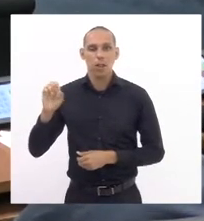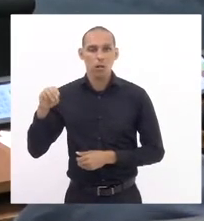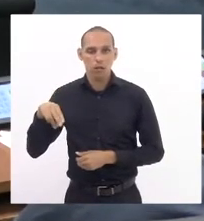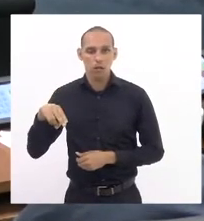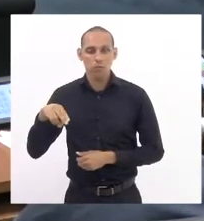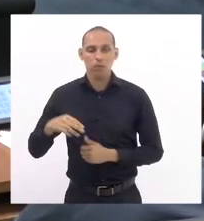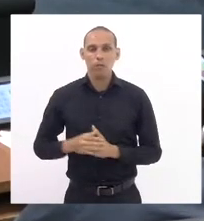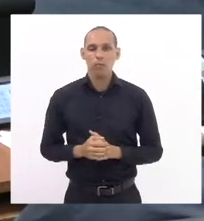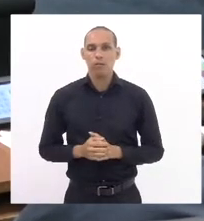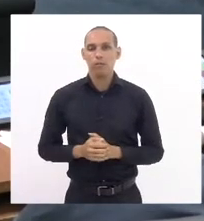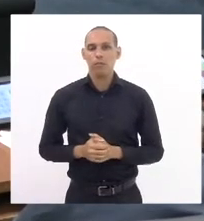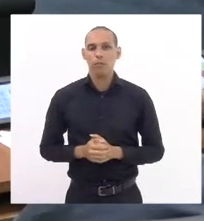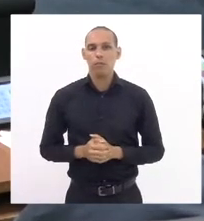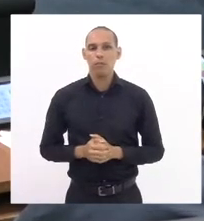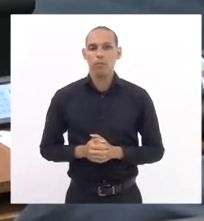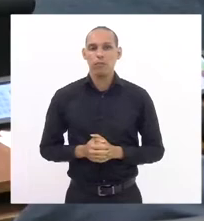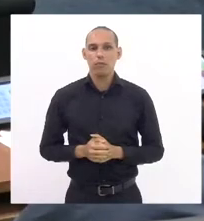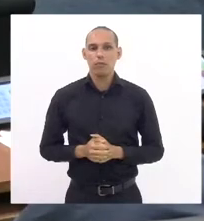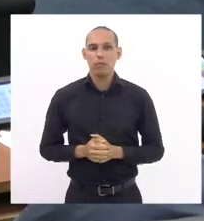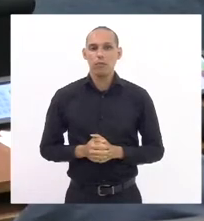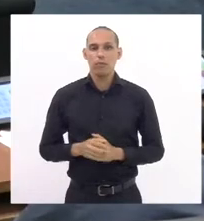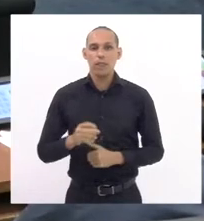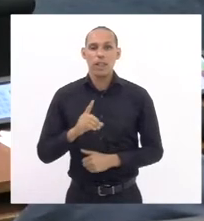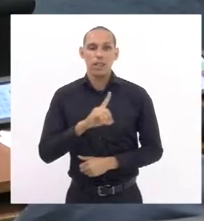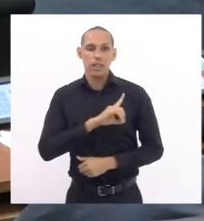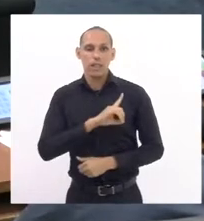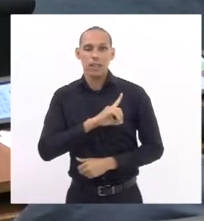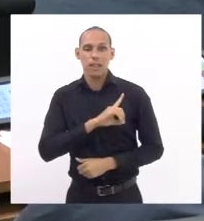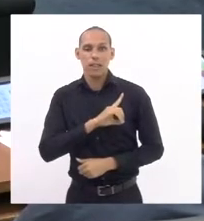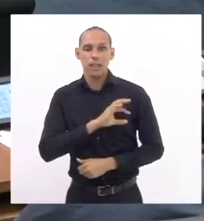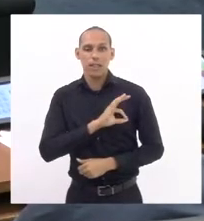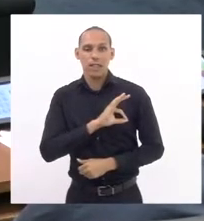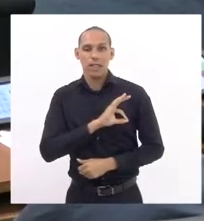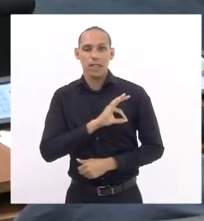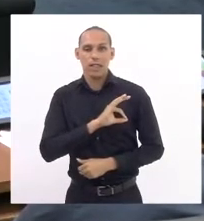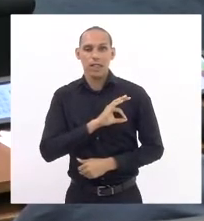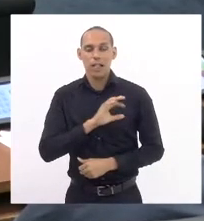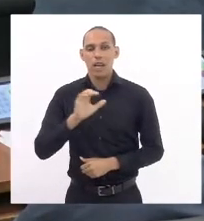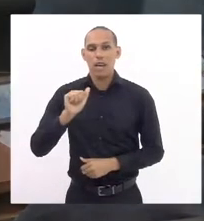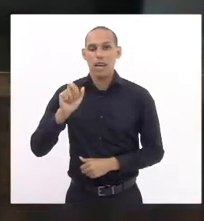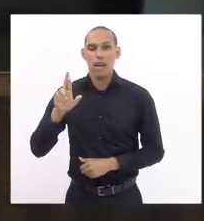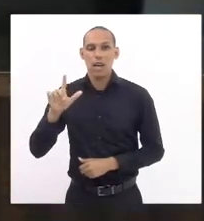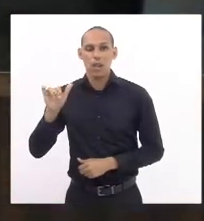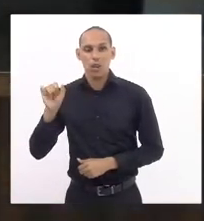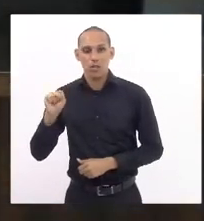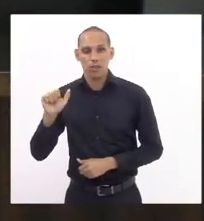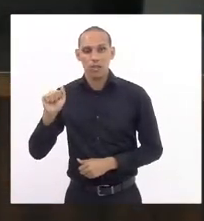Daniel Librelon, deputado Delegado Carlos Augusto, presente, vai votar,